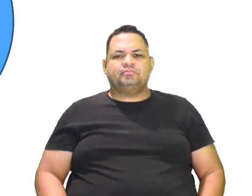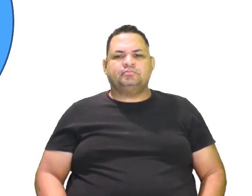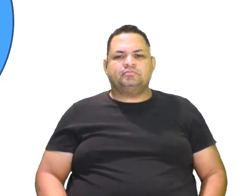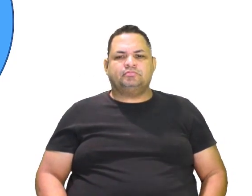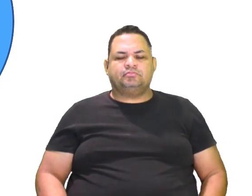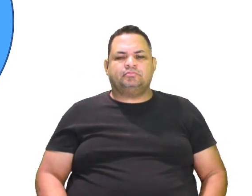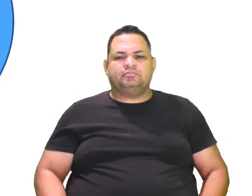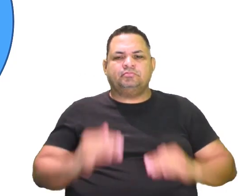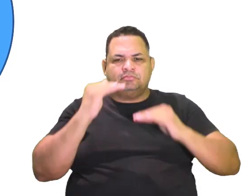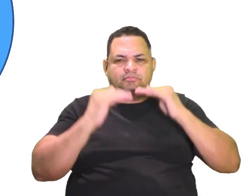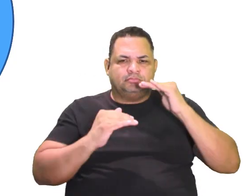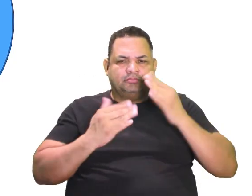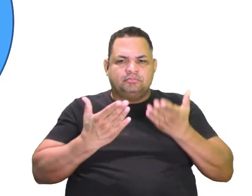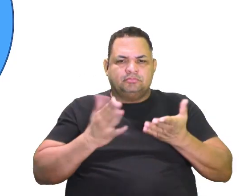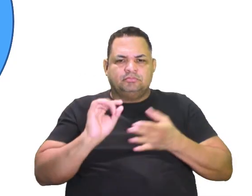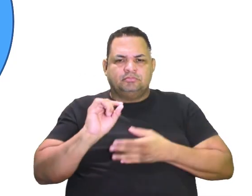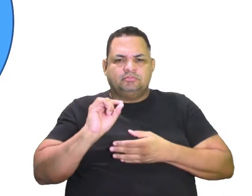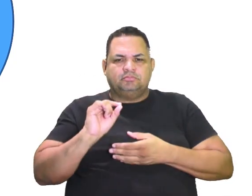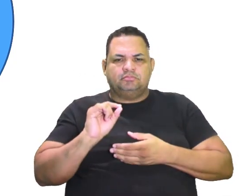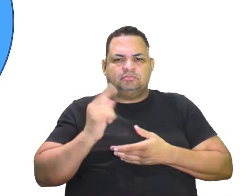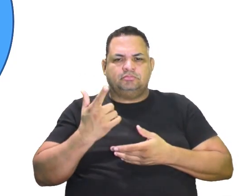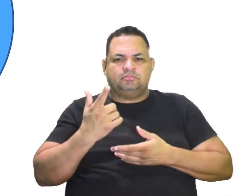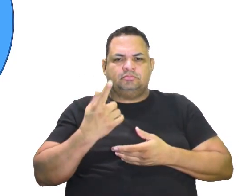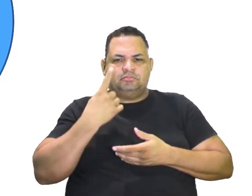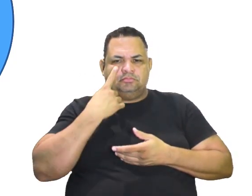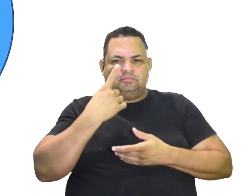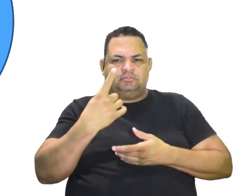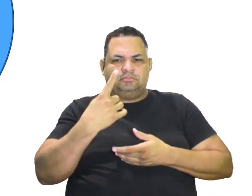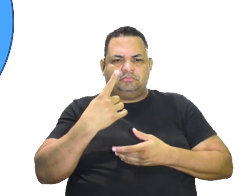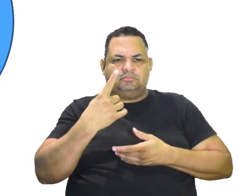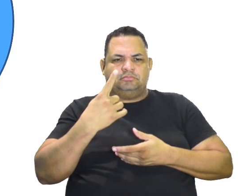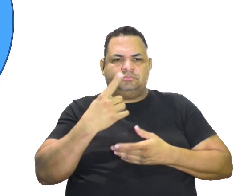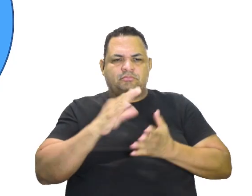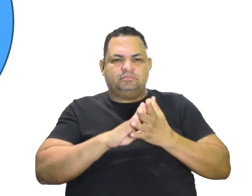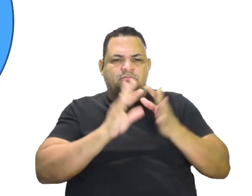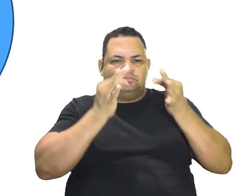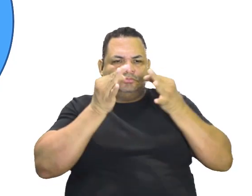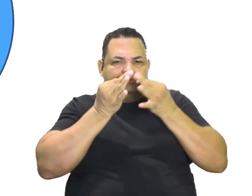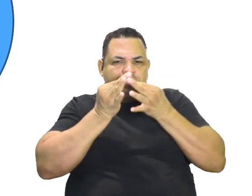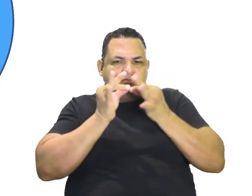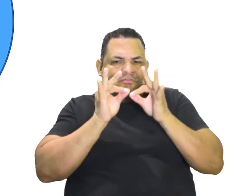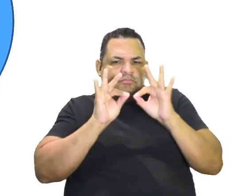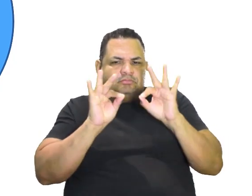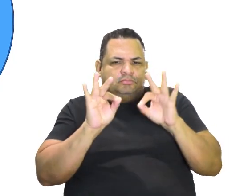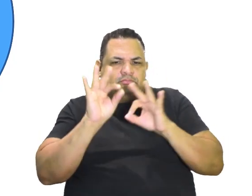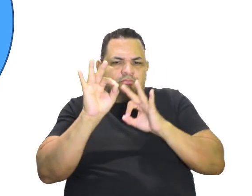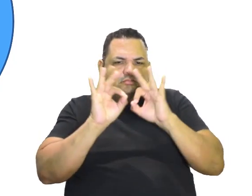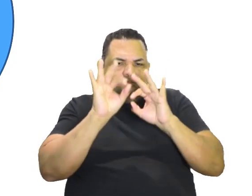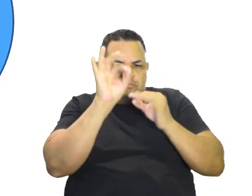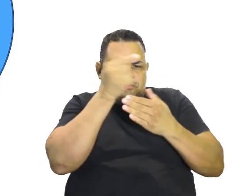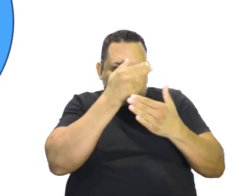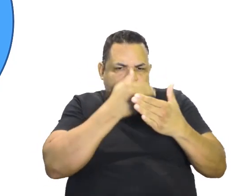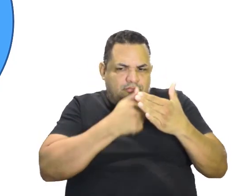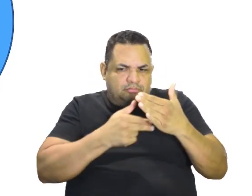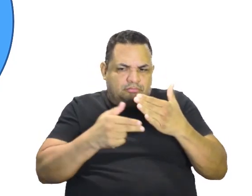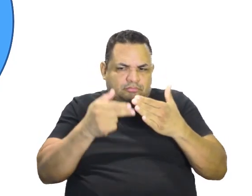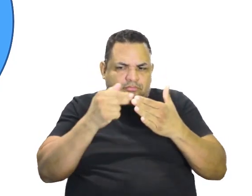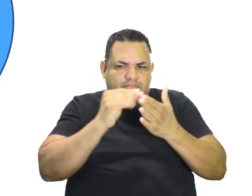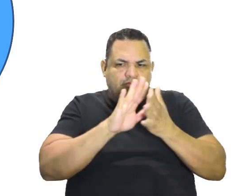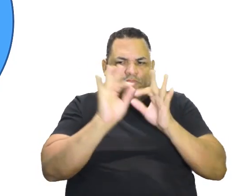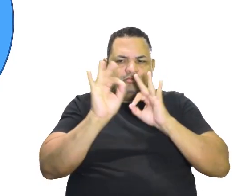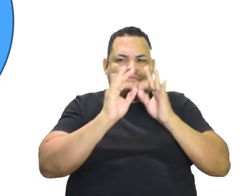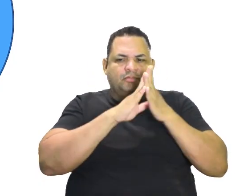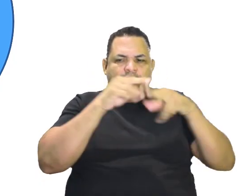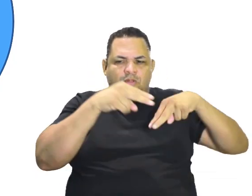assimetria, desigualdade, entendeu? Então, você veja aí que ele sutilmente desenhou as pernas